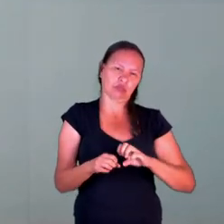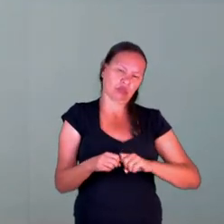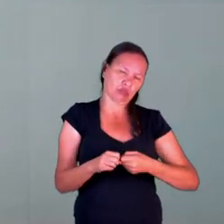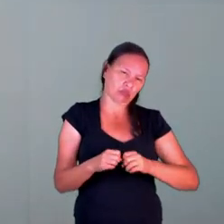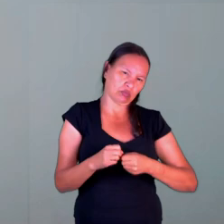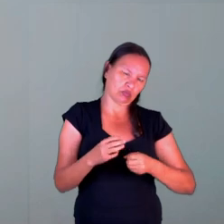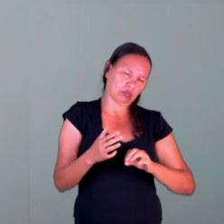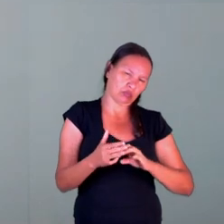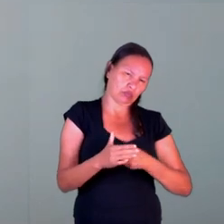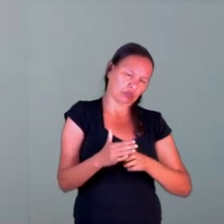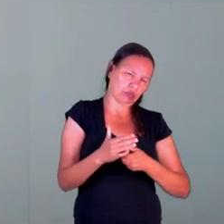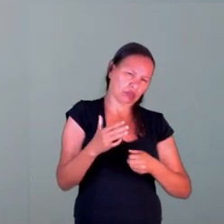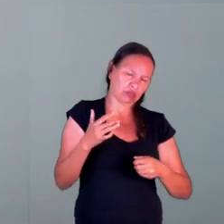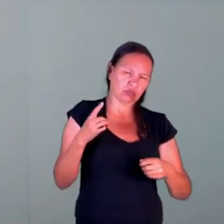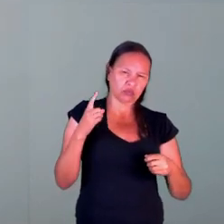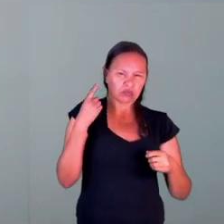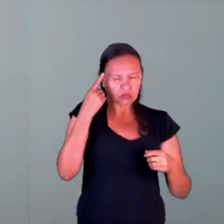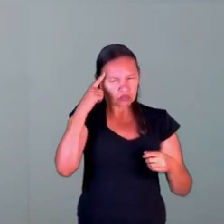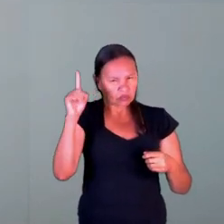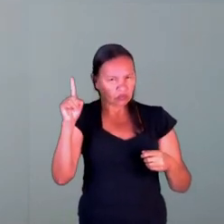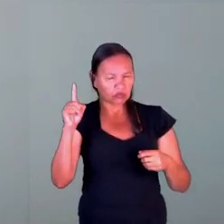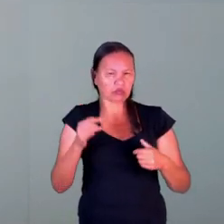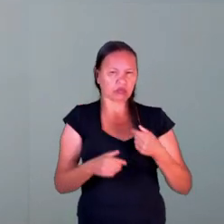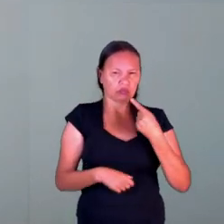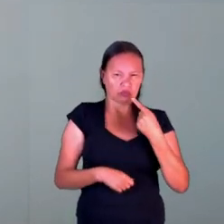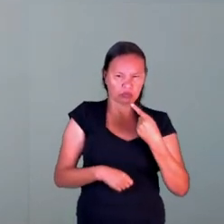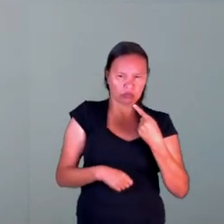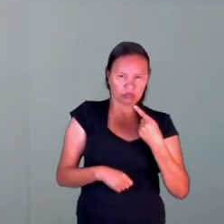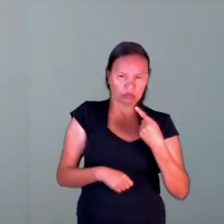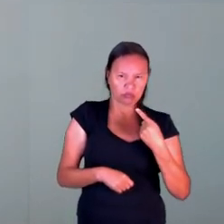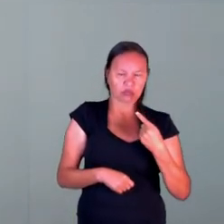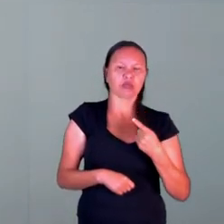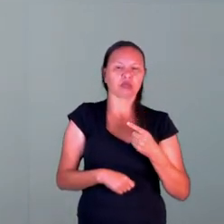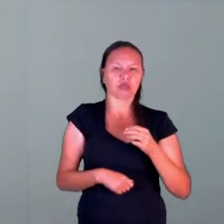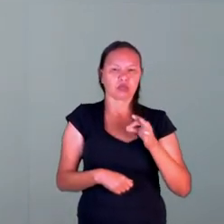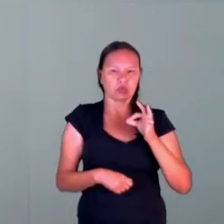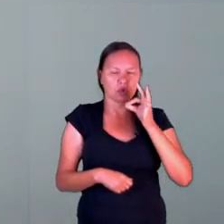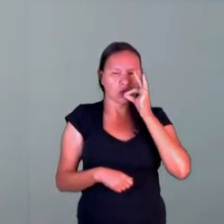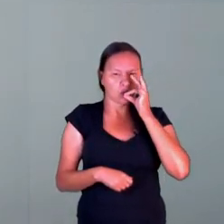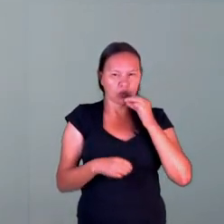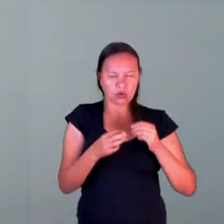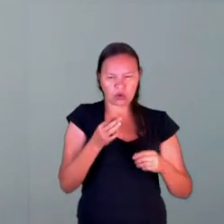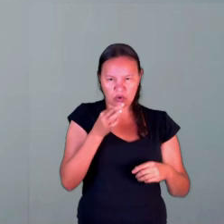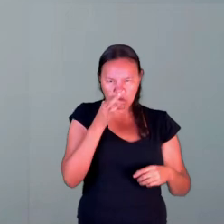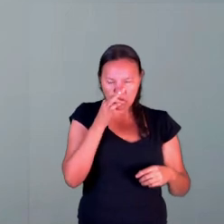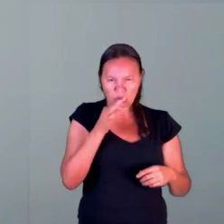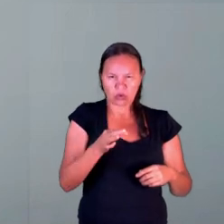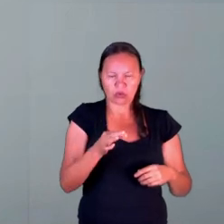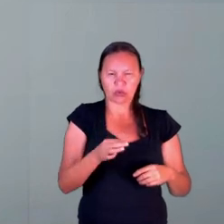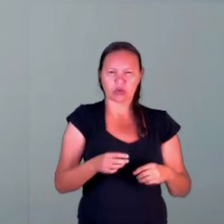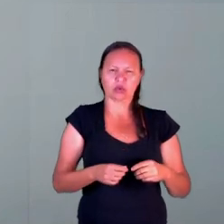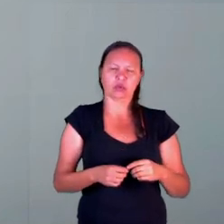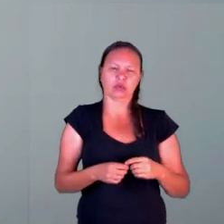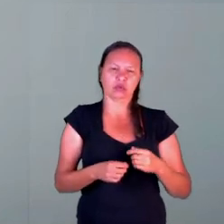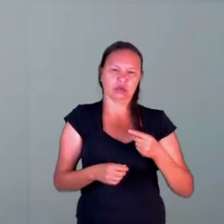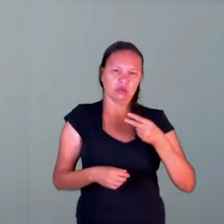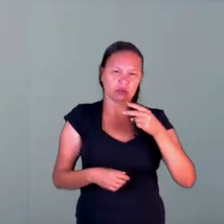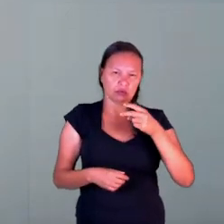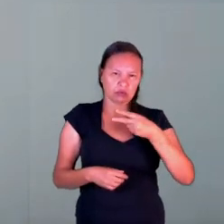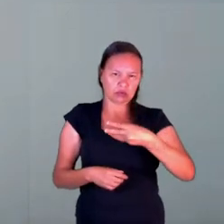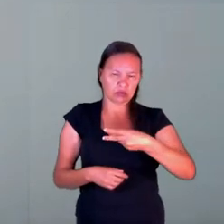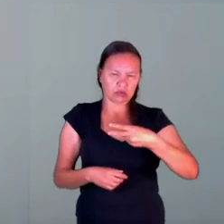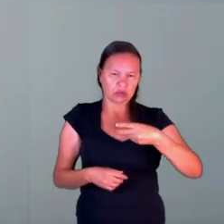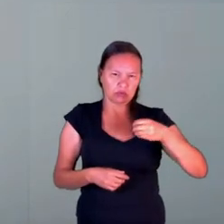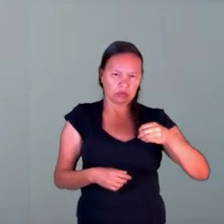eles têm um nível carcinogênico número um igual cigarro igual amianto desde 2015 pela